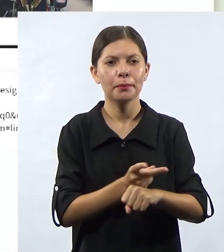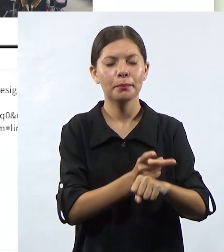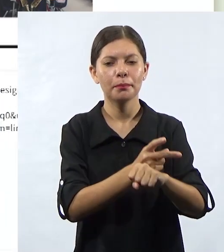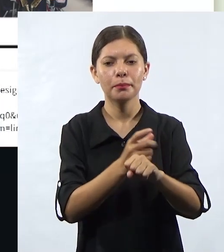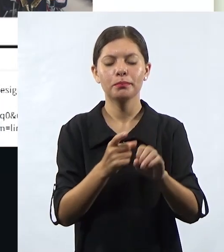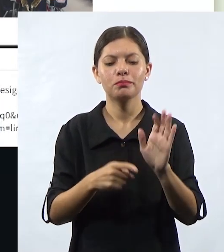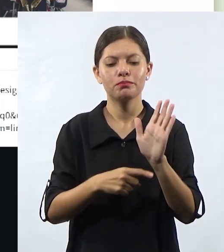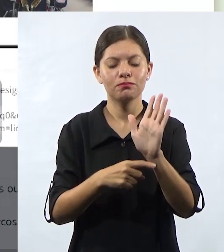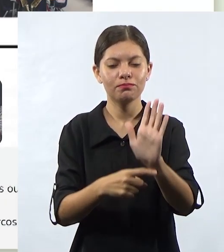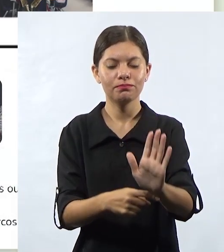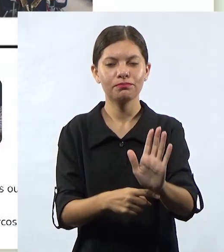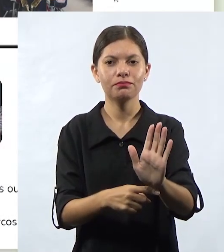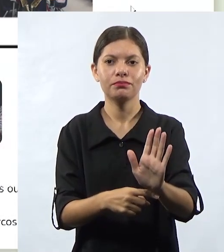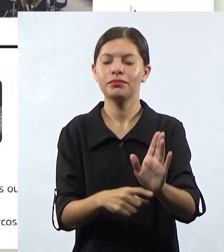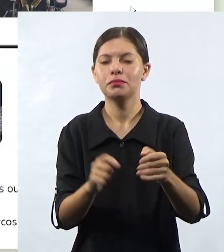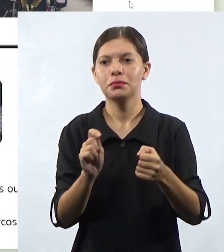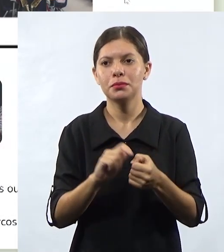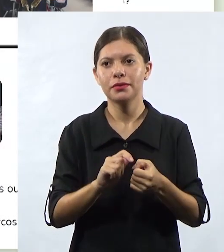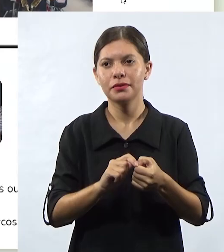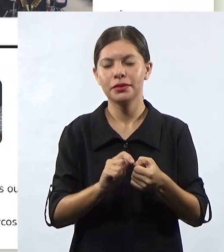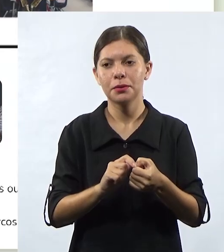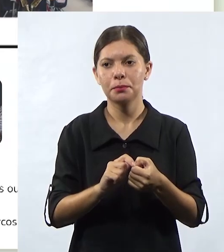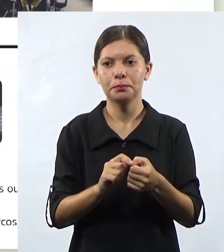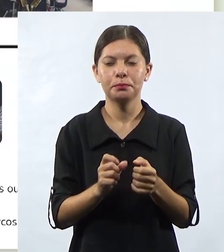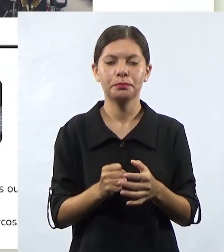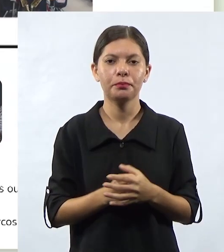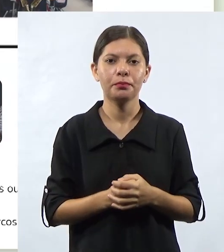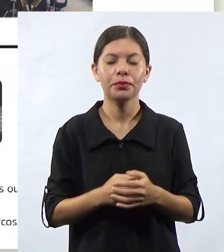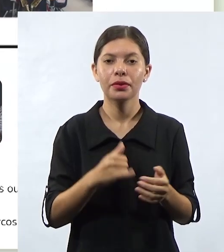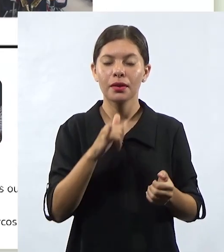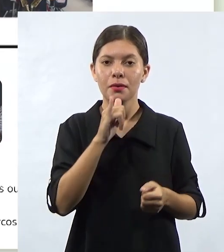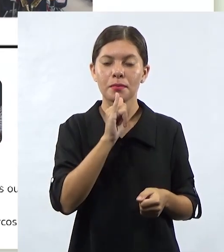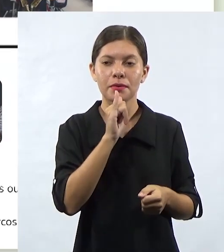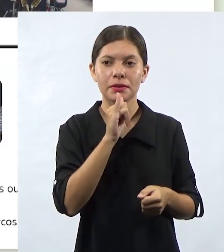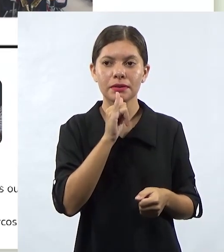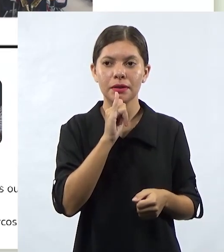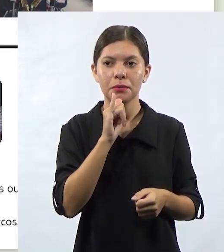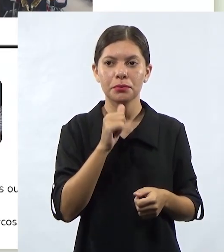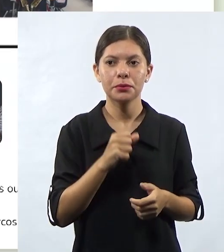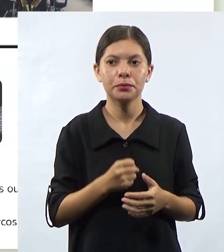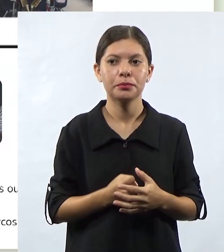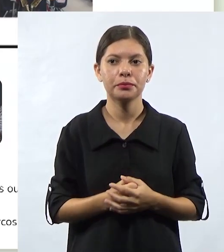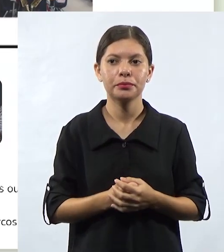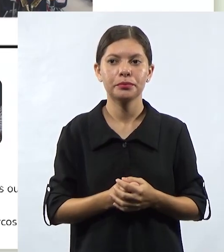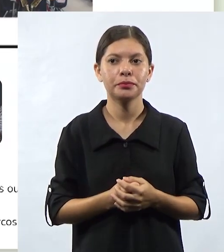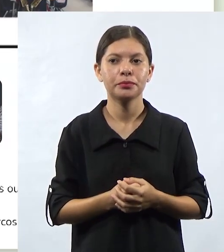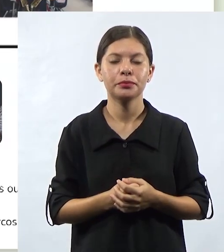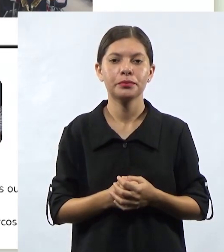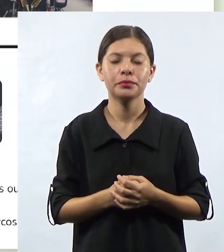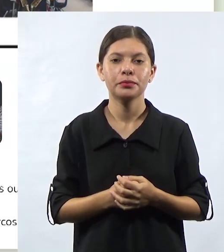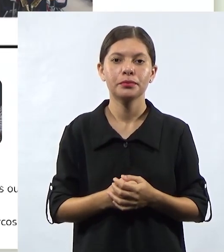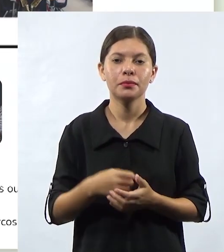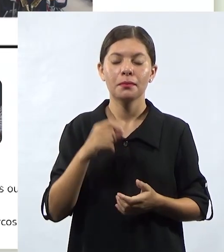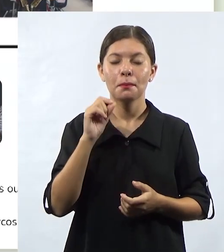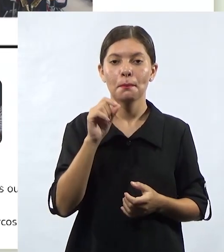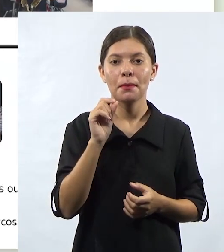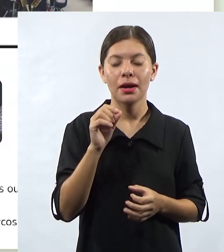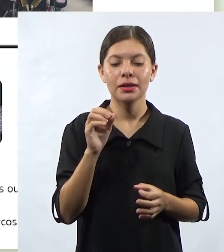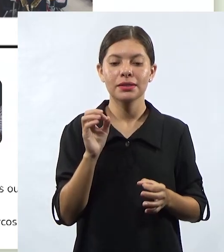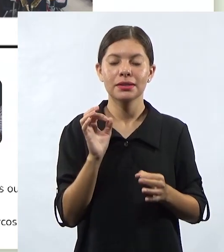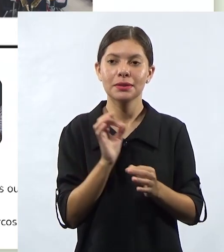tem N recursos para você utilizar. E, por exemplo, a gente vai listar alguns aqui,